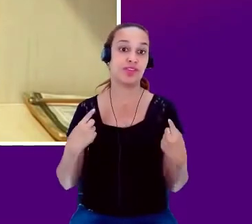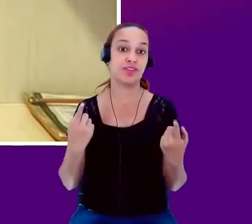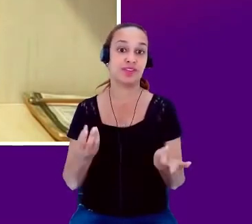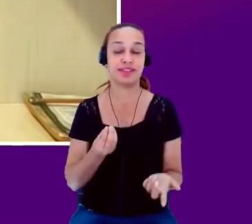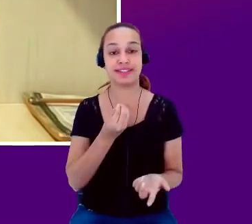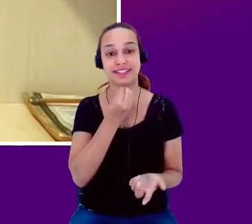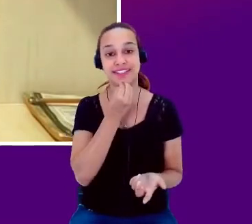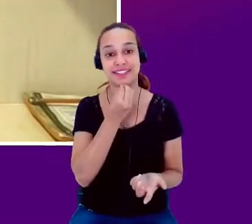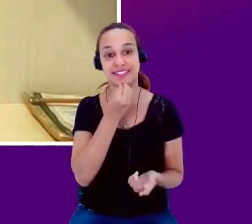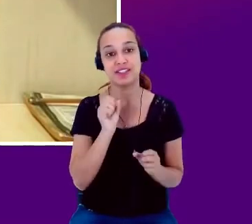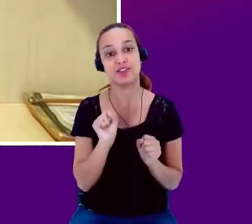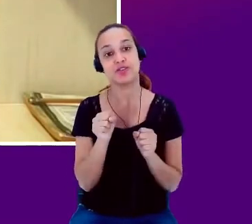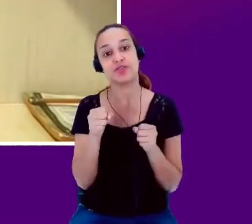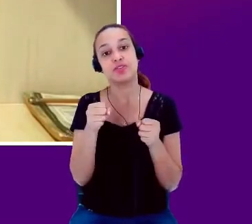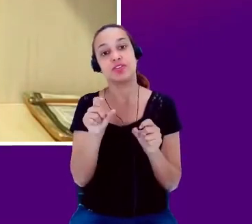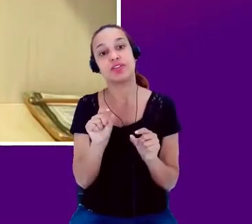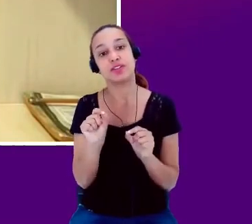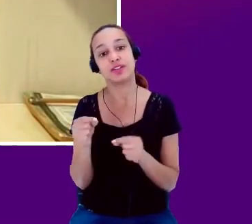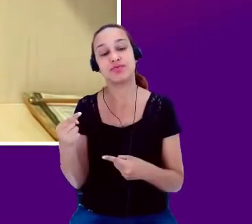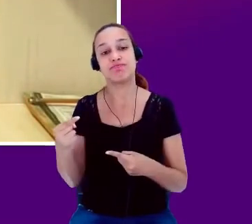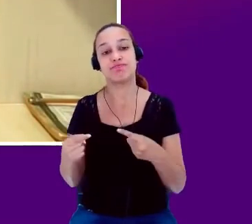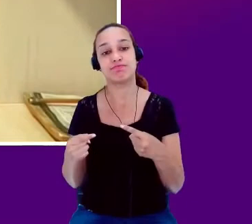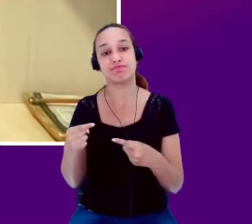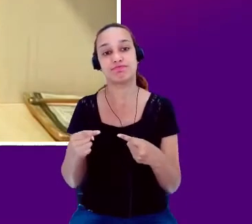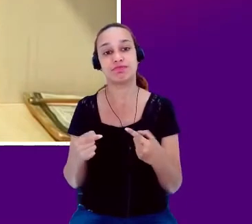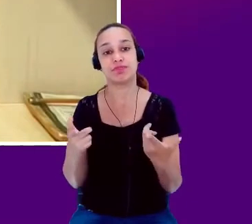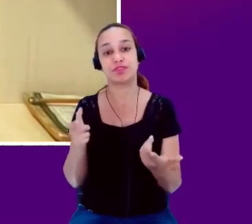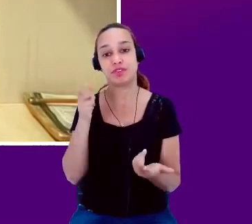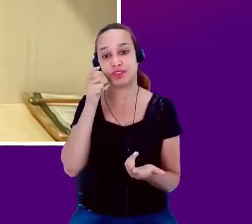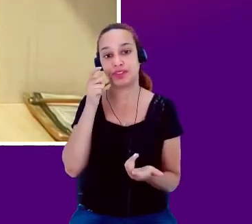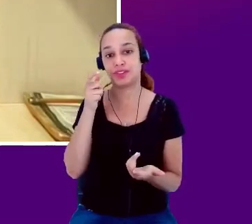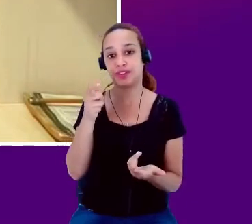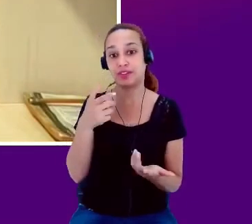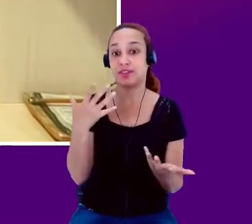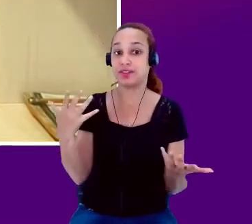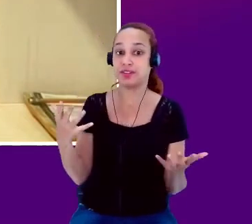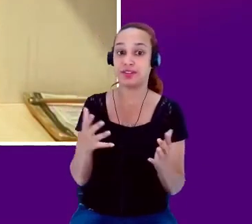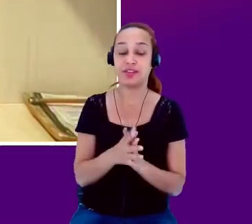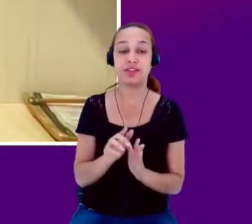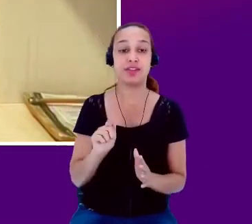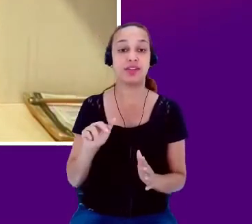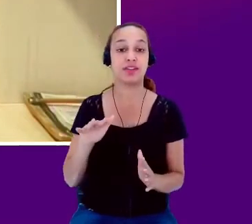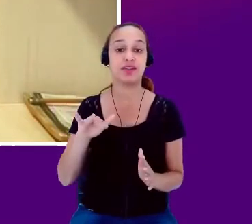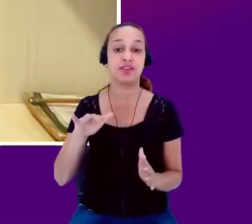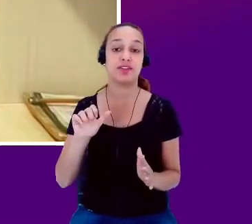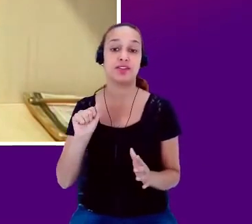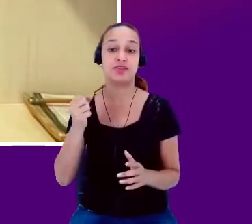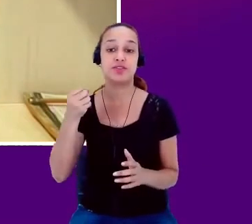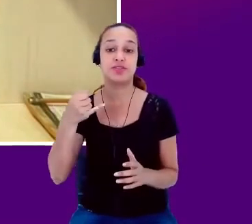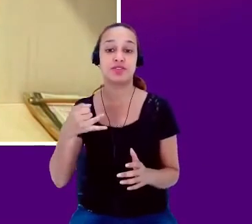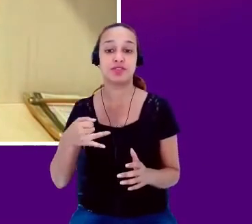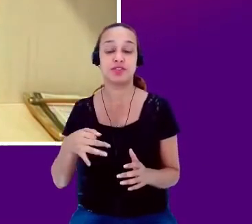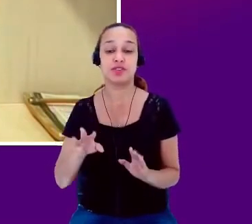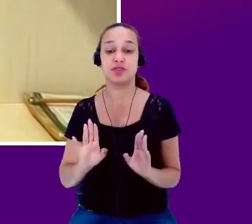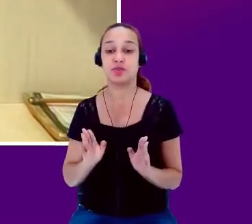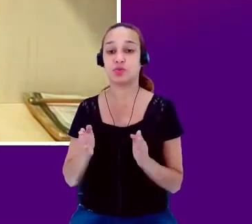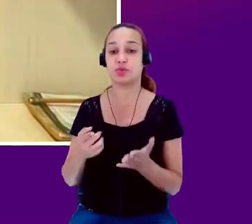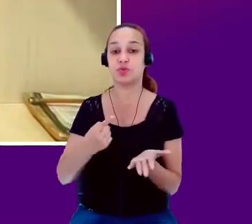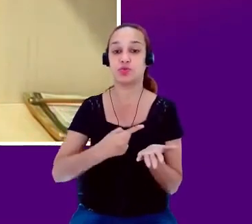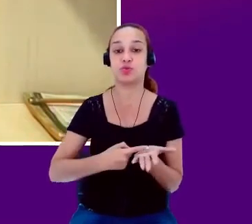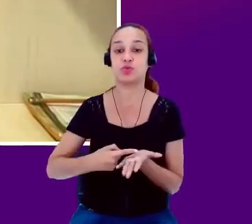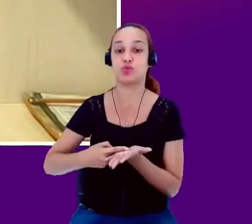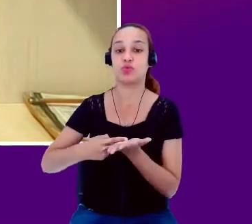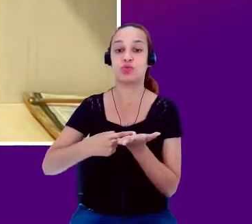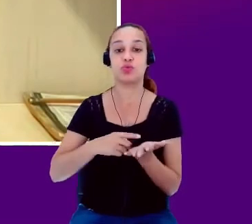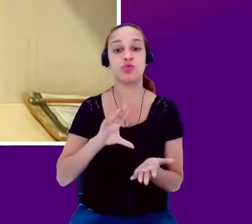de fortalecer esses diálogos interinstitucionais, né? E a Glaucia mencionou que a ANPD já tem, de fato, acordos com o CAD,